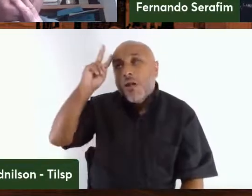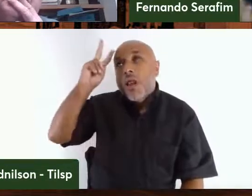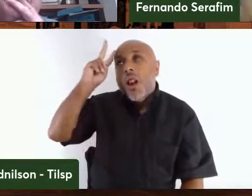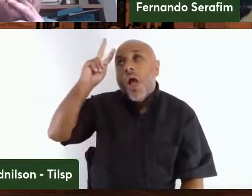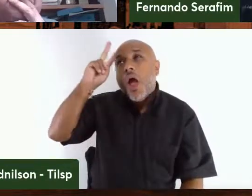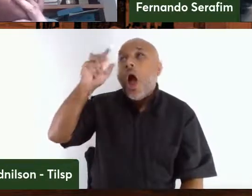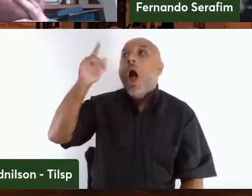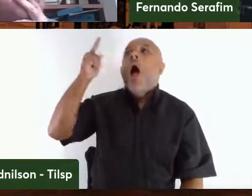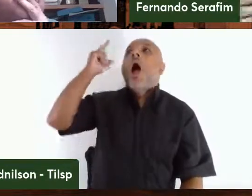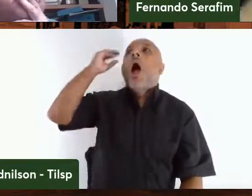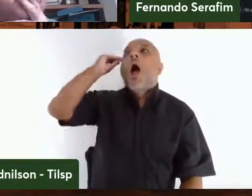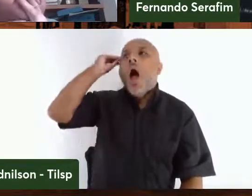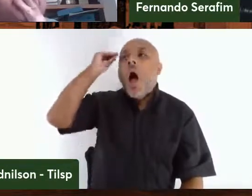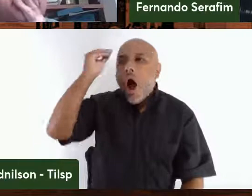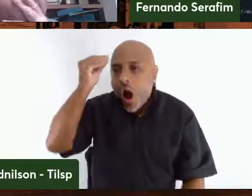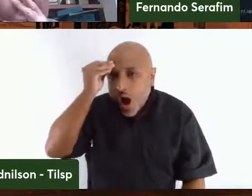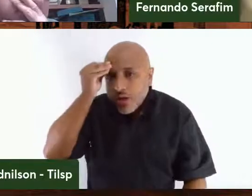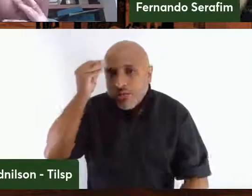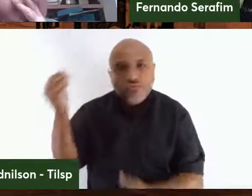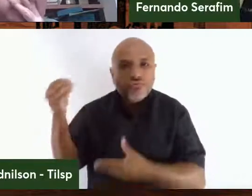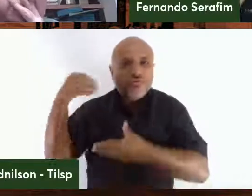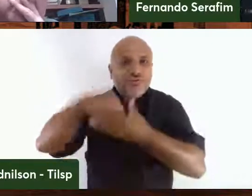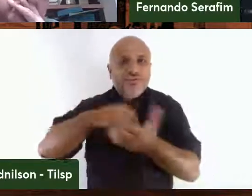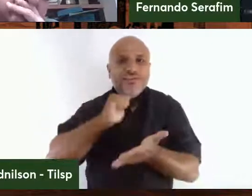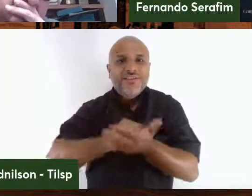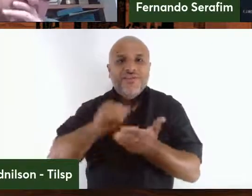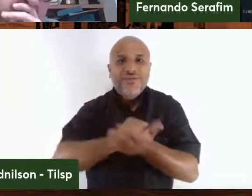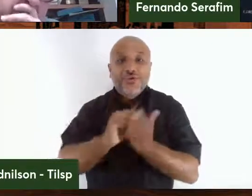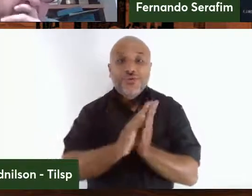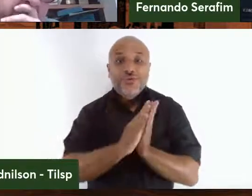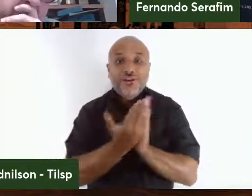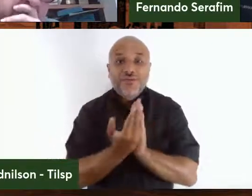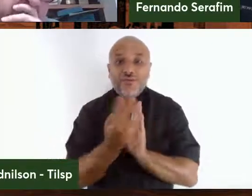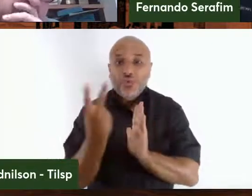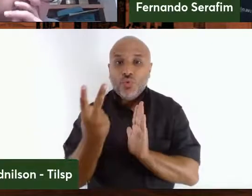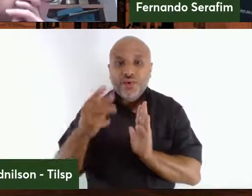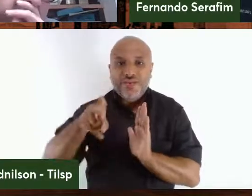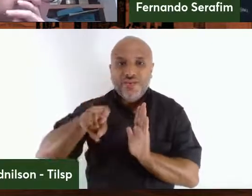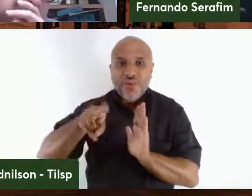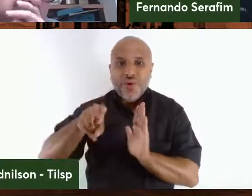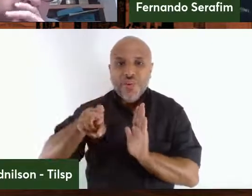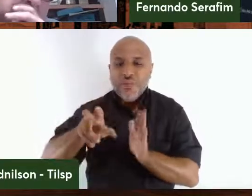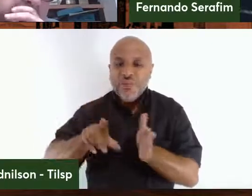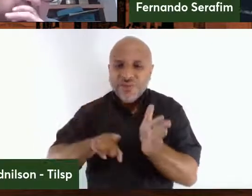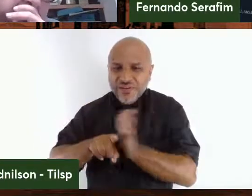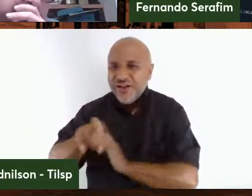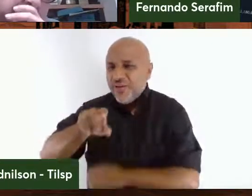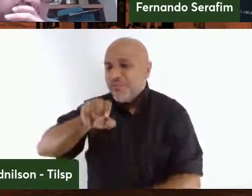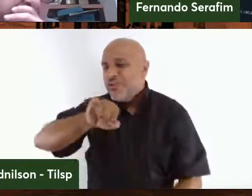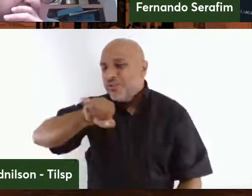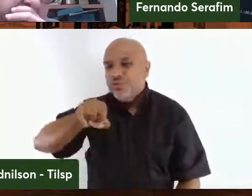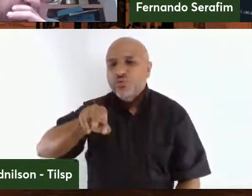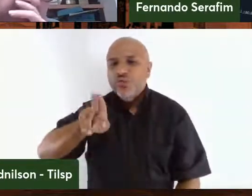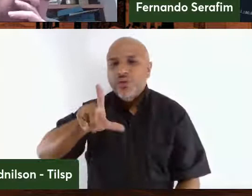forma, retratou no livro Dois Irmãos. Queria que você respondesse, então, essa pergunta aí do Juliano, Milton, por